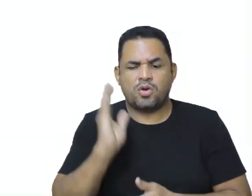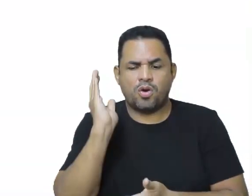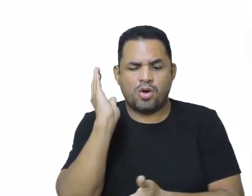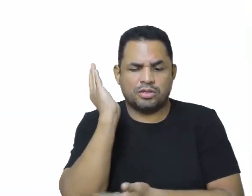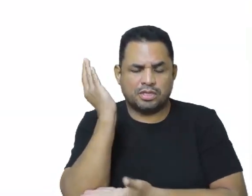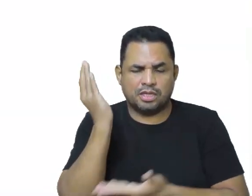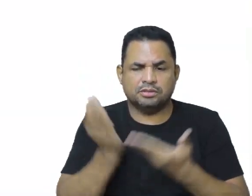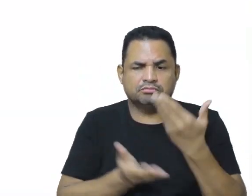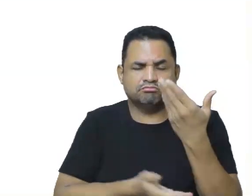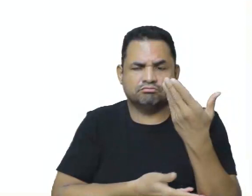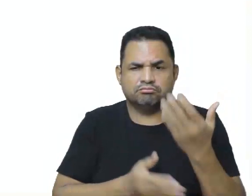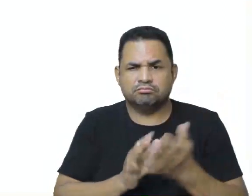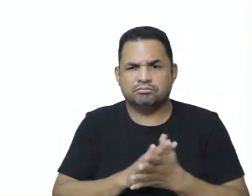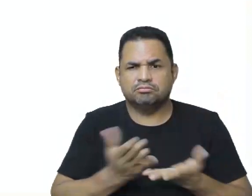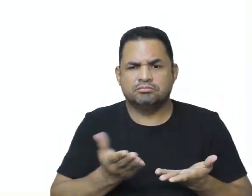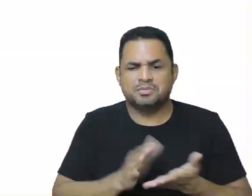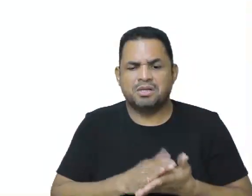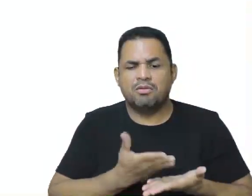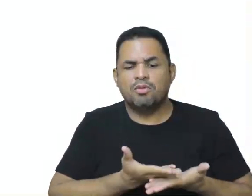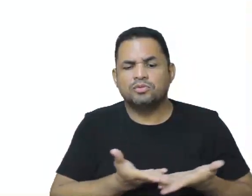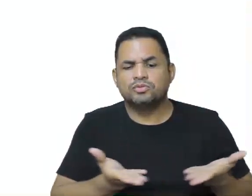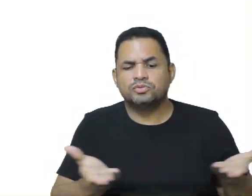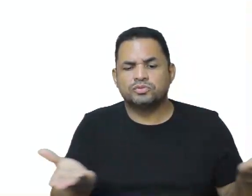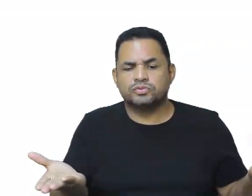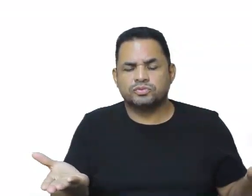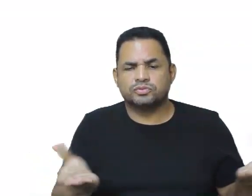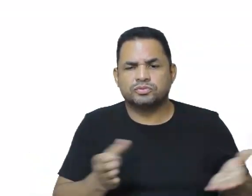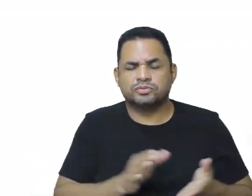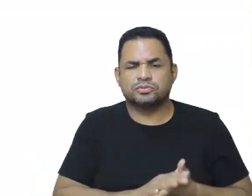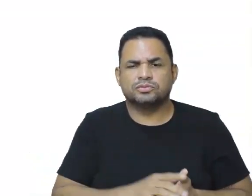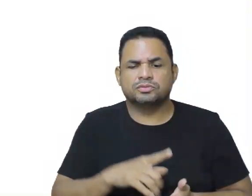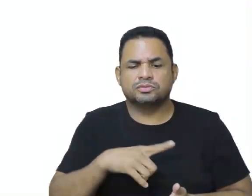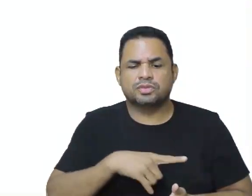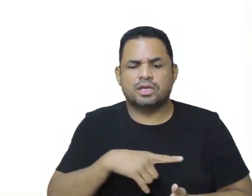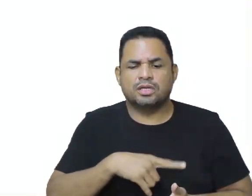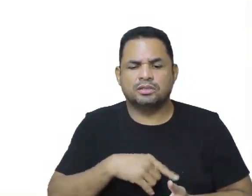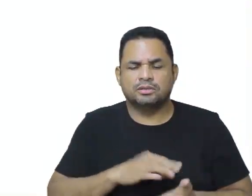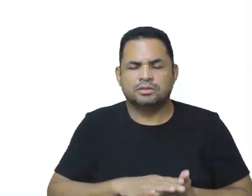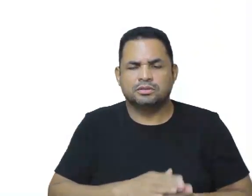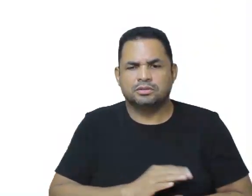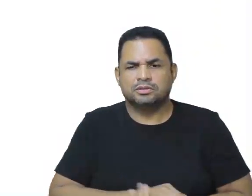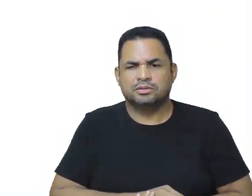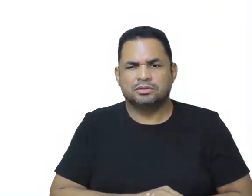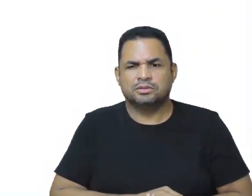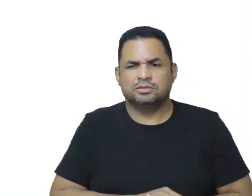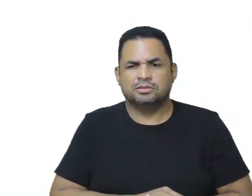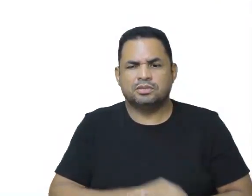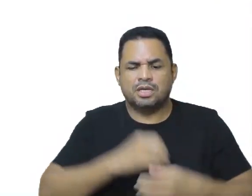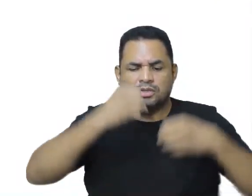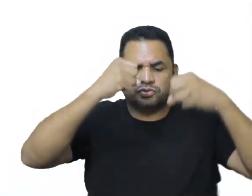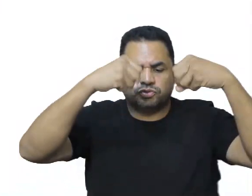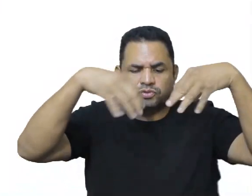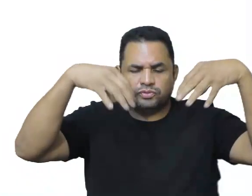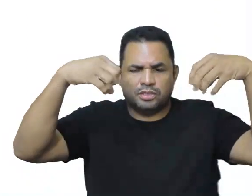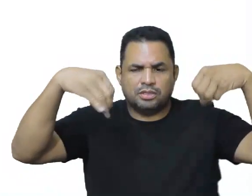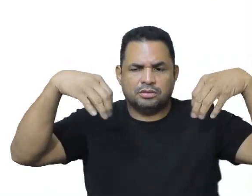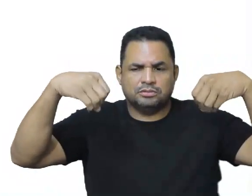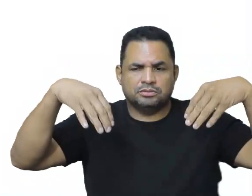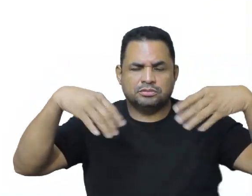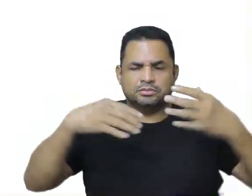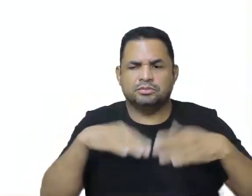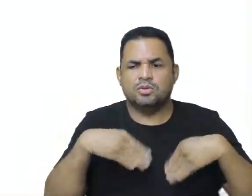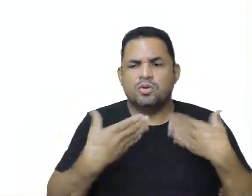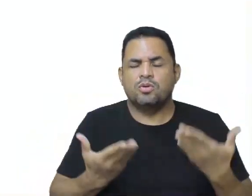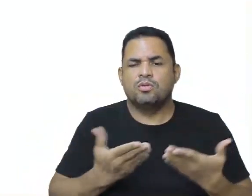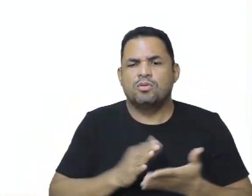Esse solo, ele fica mais exposto ao processo erosivo da erosão pluvial. Então,